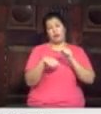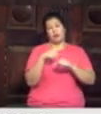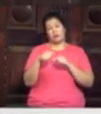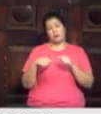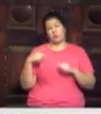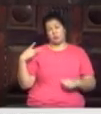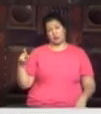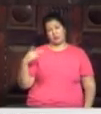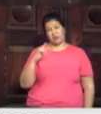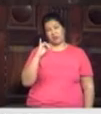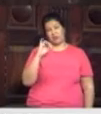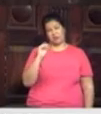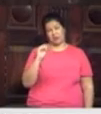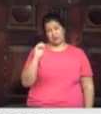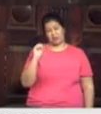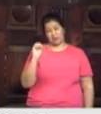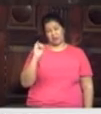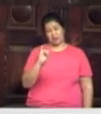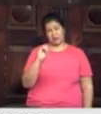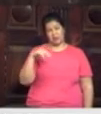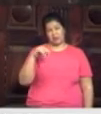Previdência que vai